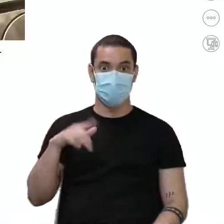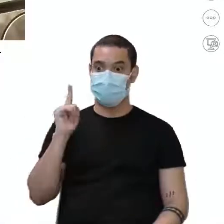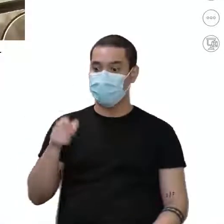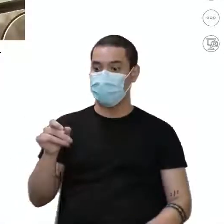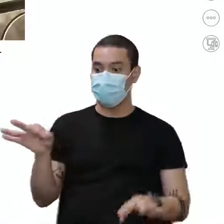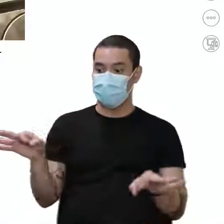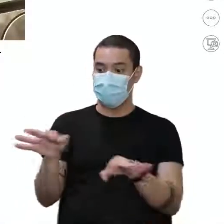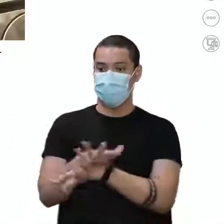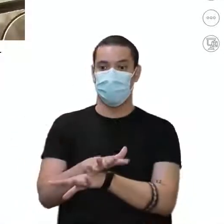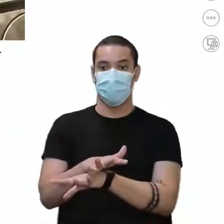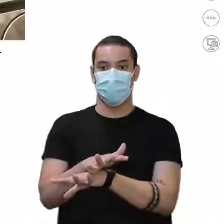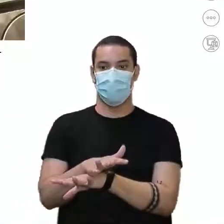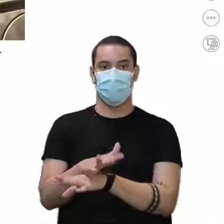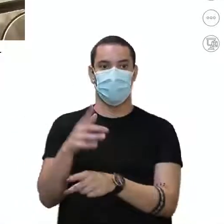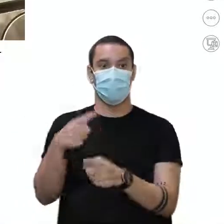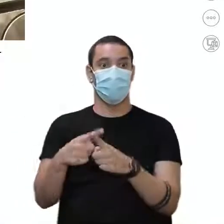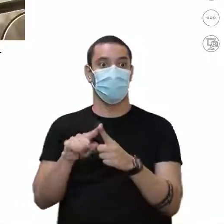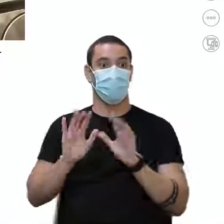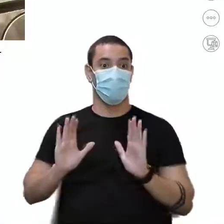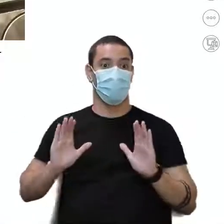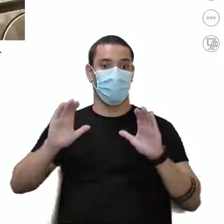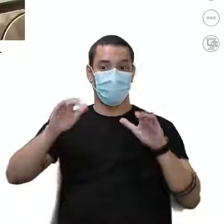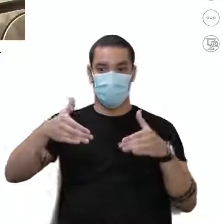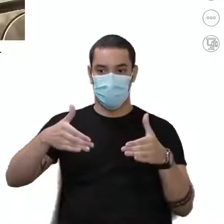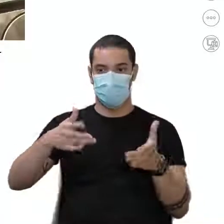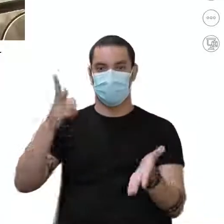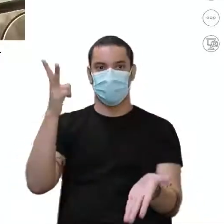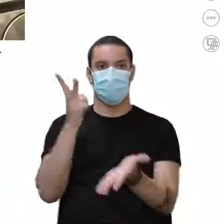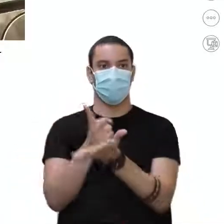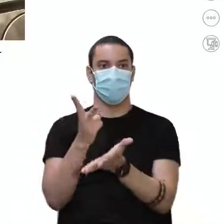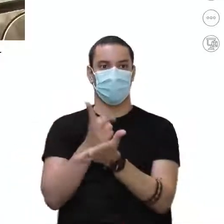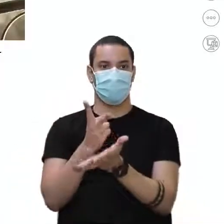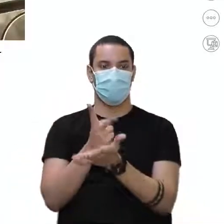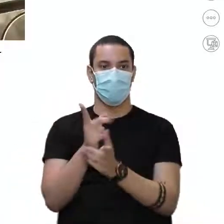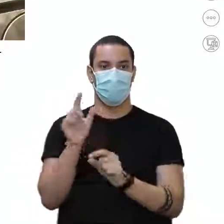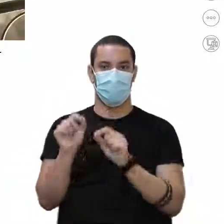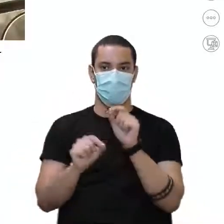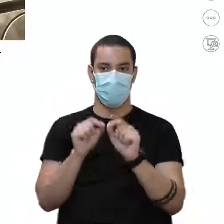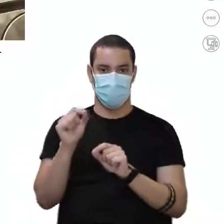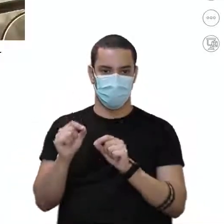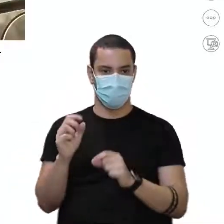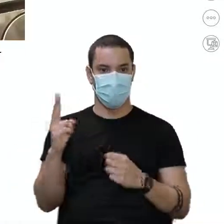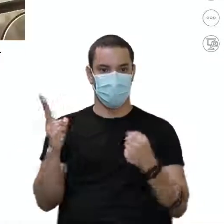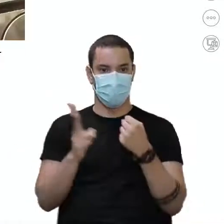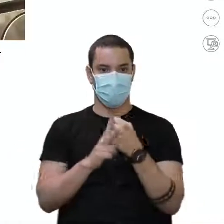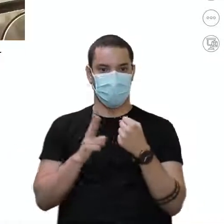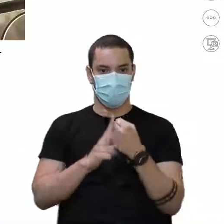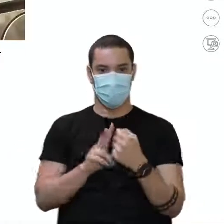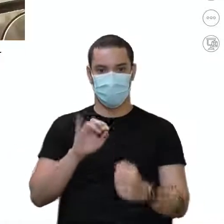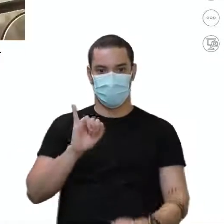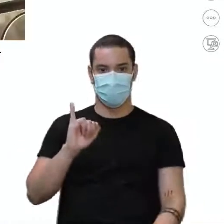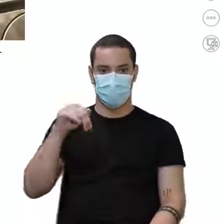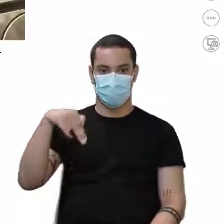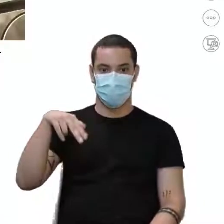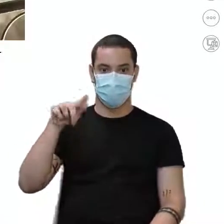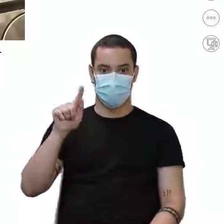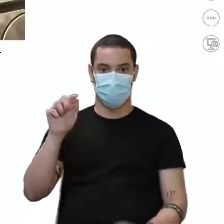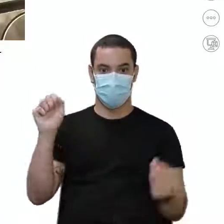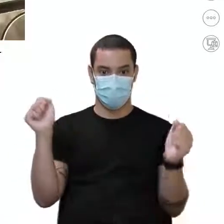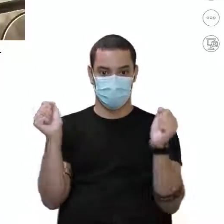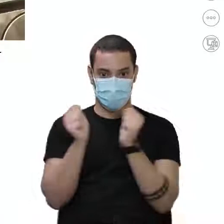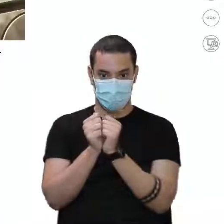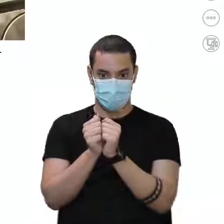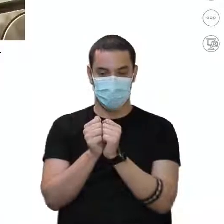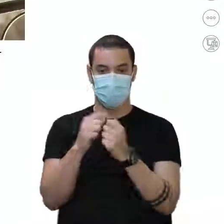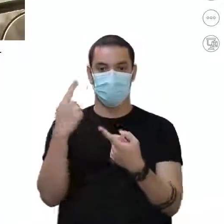porque assim, o foco sempre está no meu verbo com ing, tá bom, galera? Ele